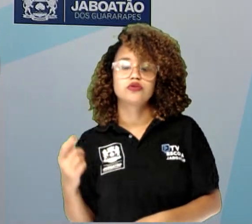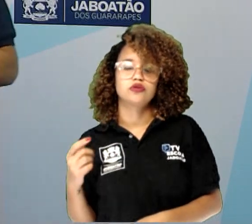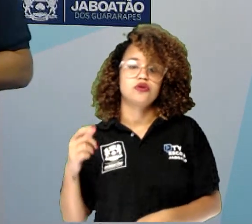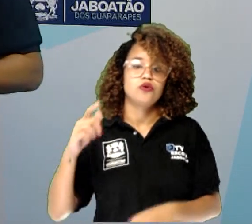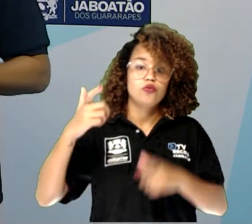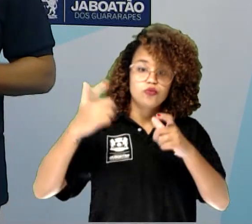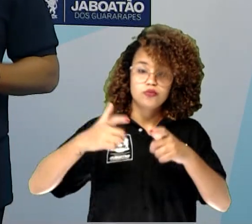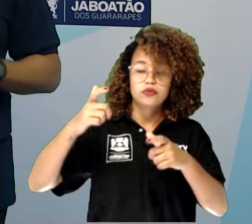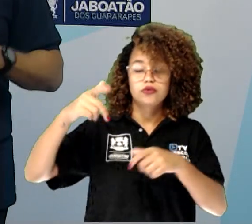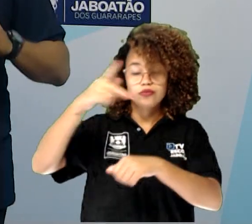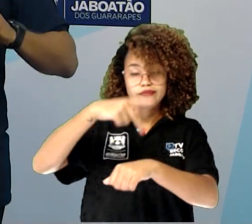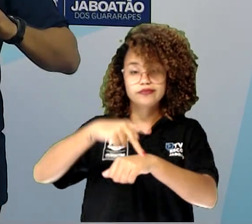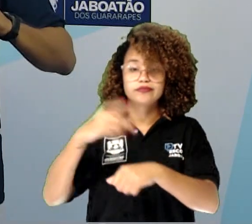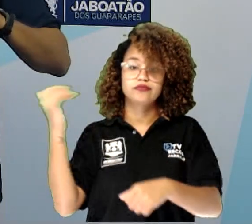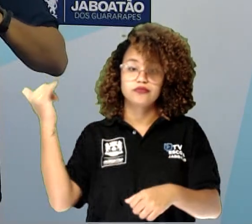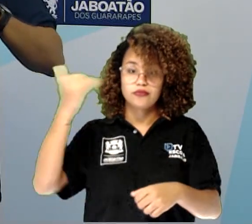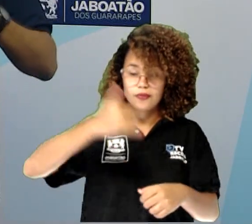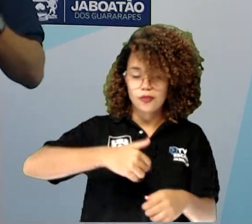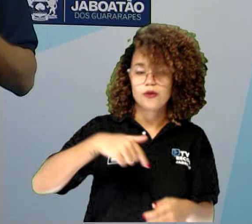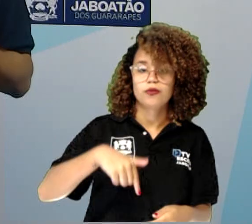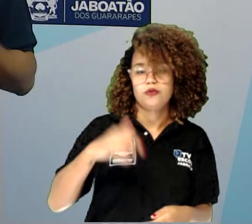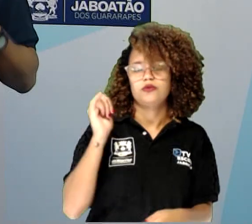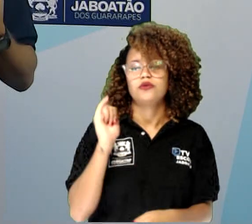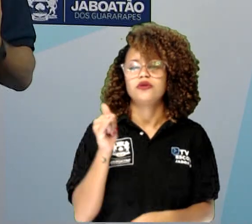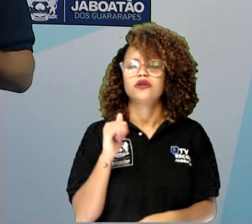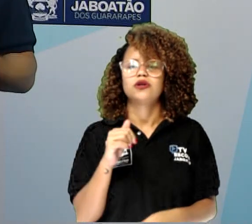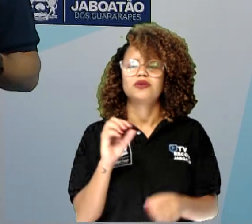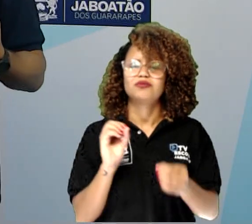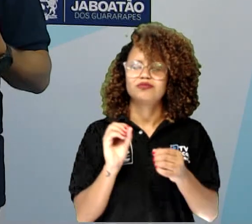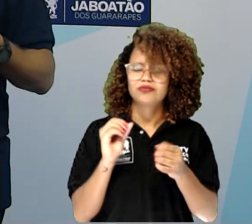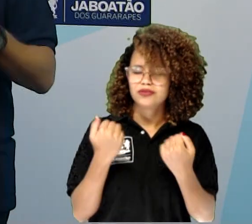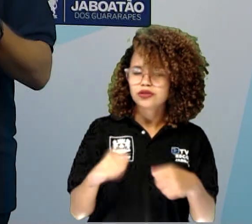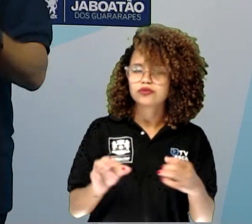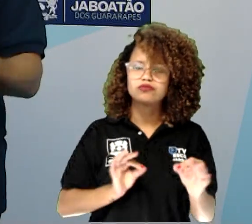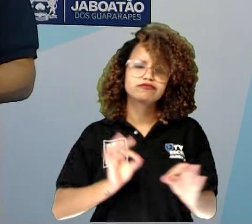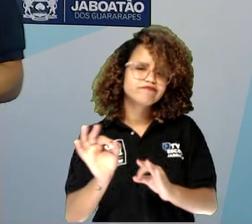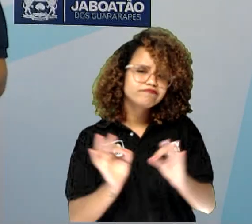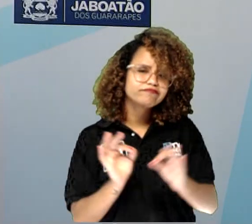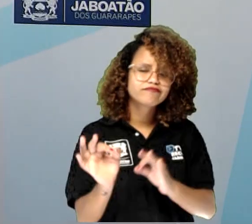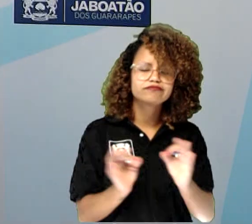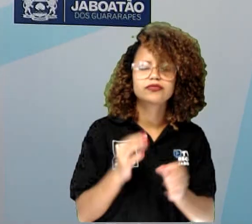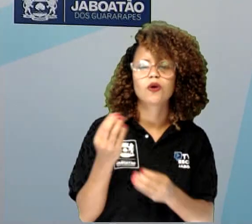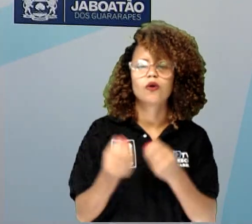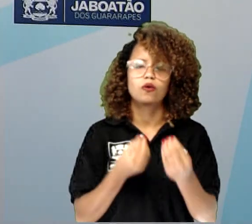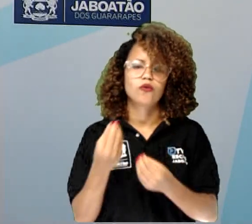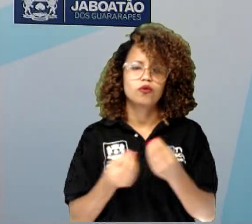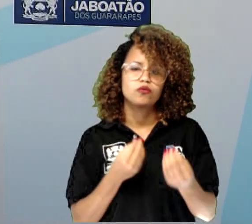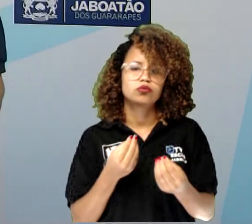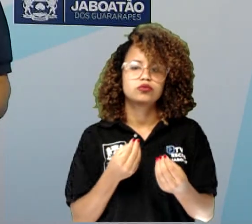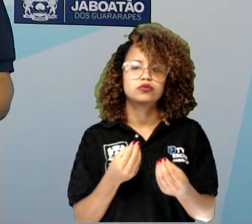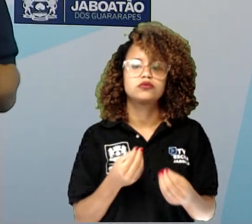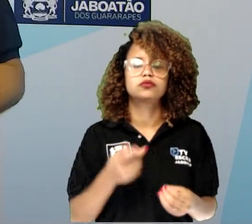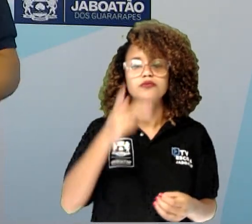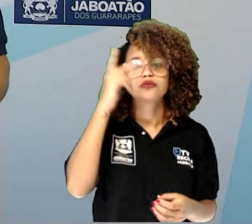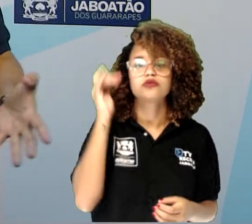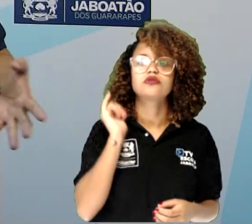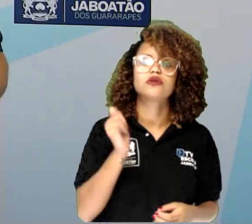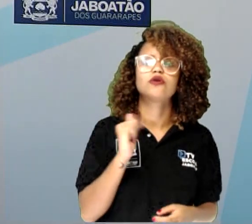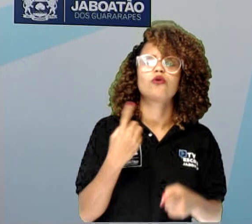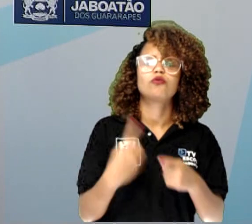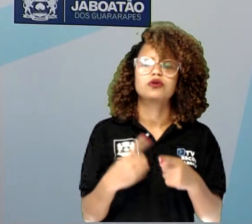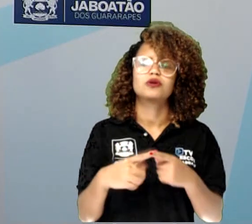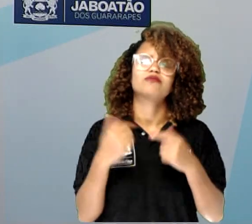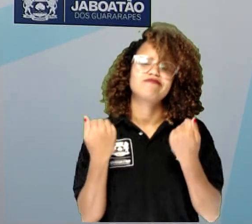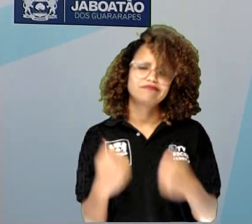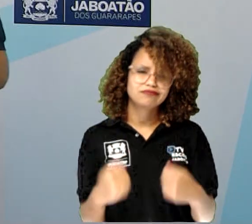também para cá para o Brasil, e aí tiveram que ajustar essa situação de tratamento dos italianos, porque eles